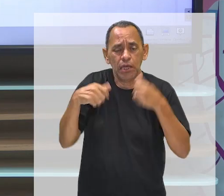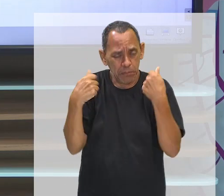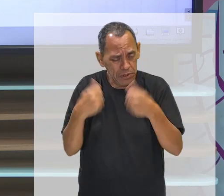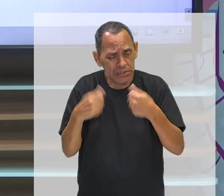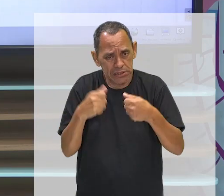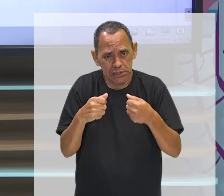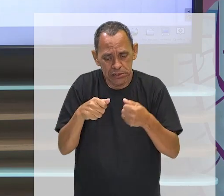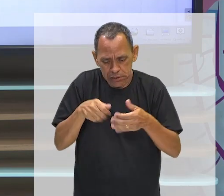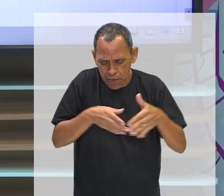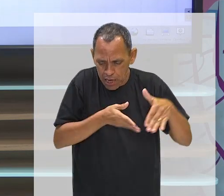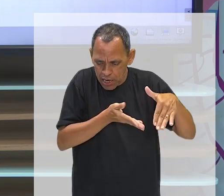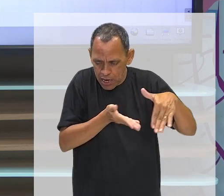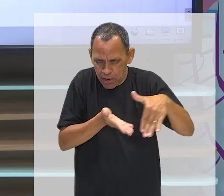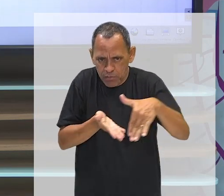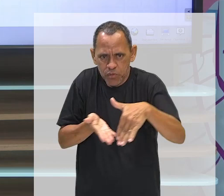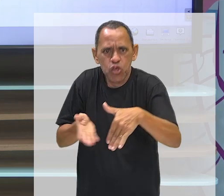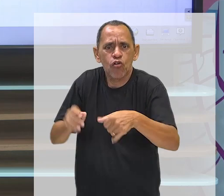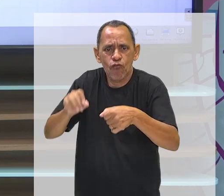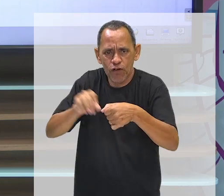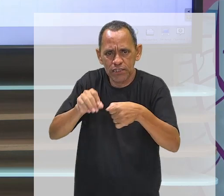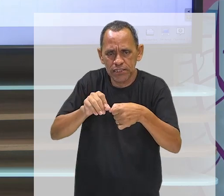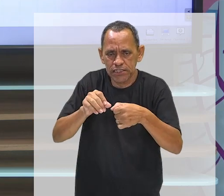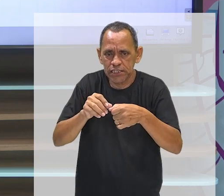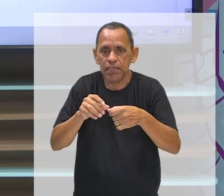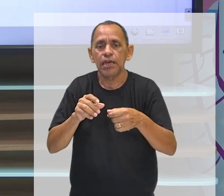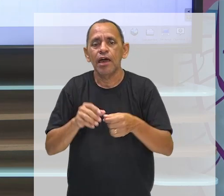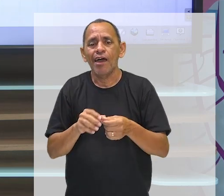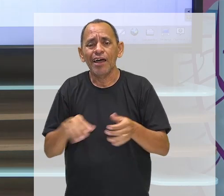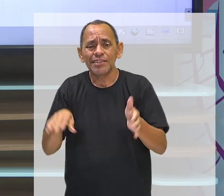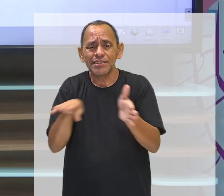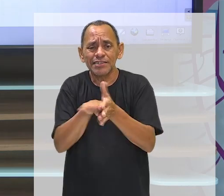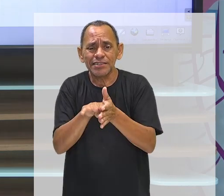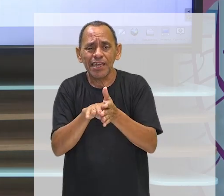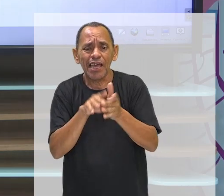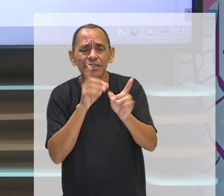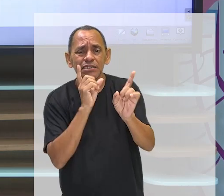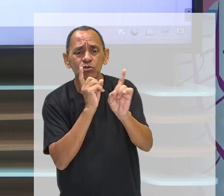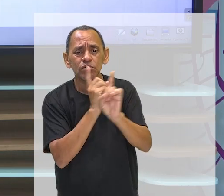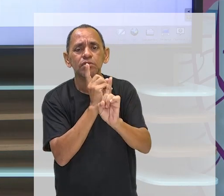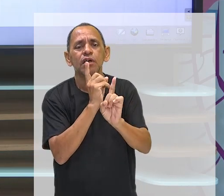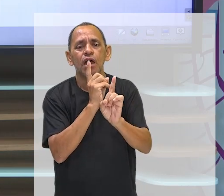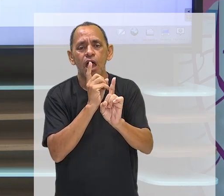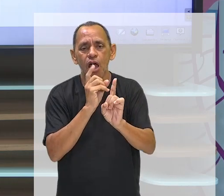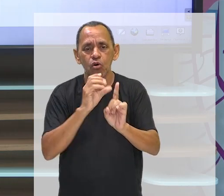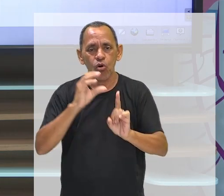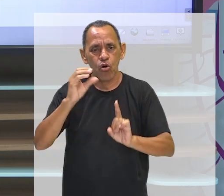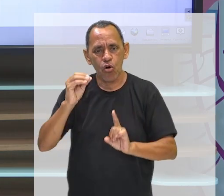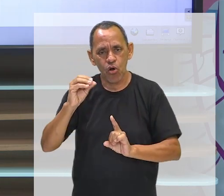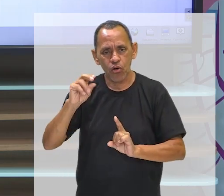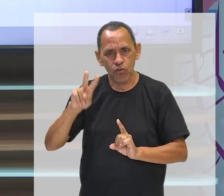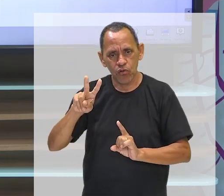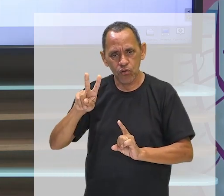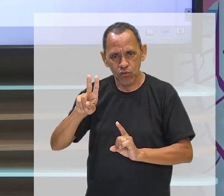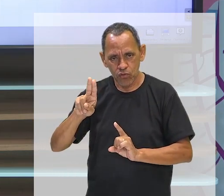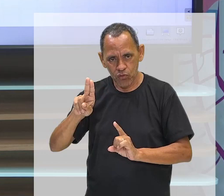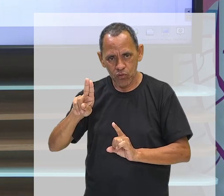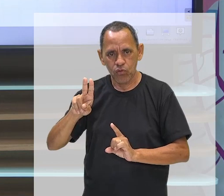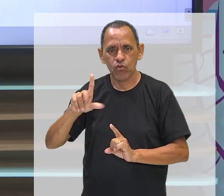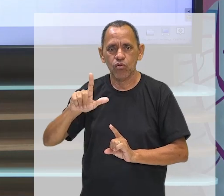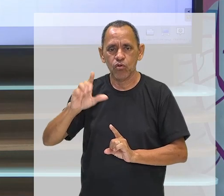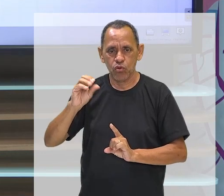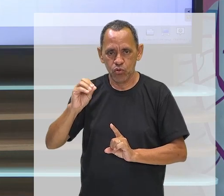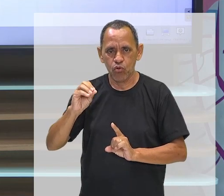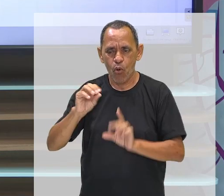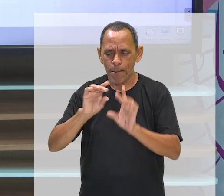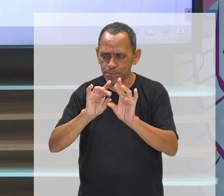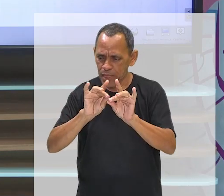né, até ele encontrar com o óvulo, né? Então nisso ele vai precisar ali desse líquido, né, esse fluido que vai